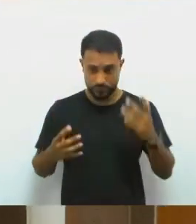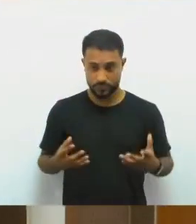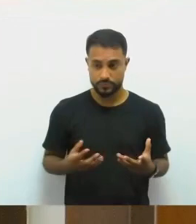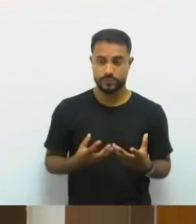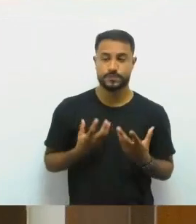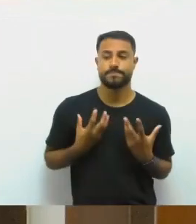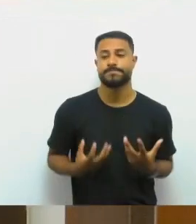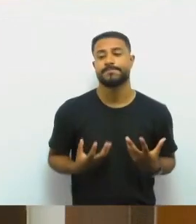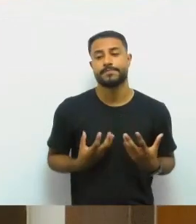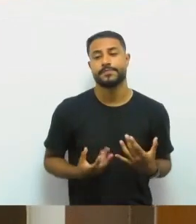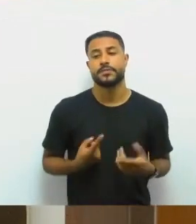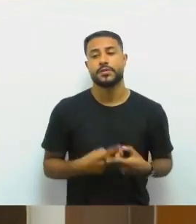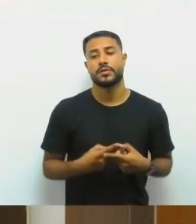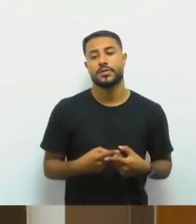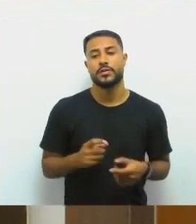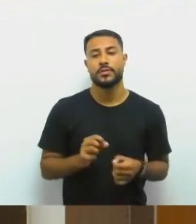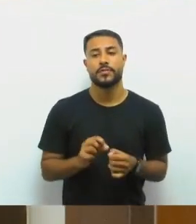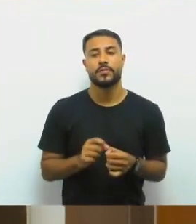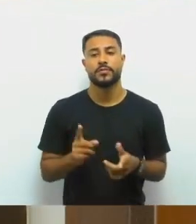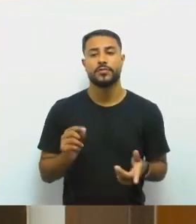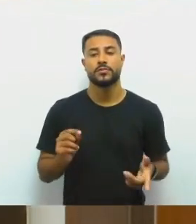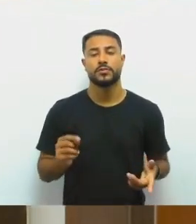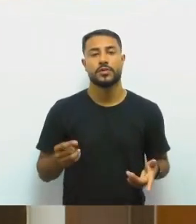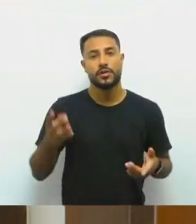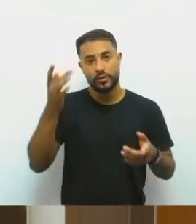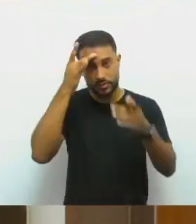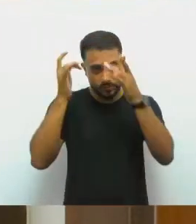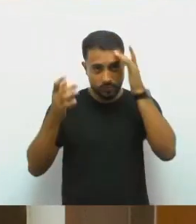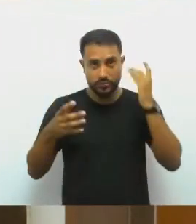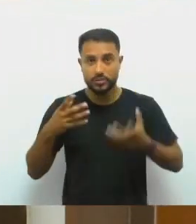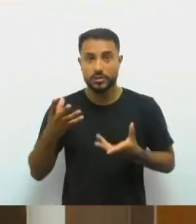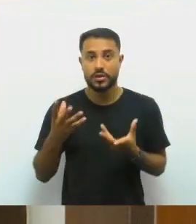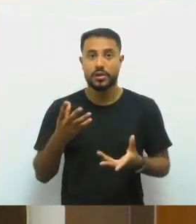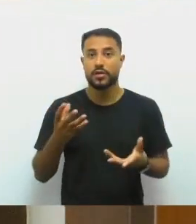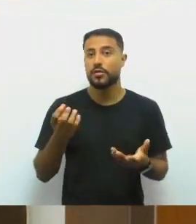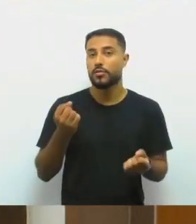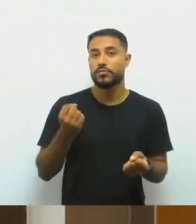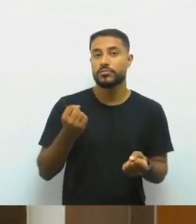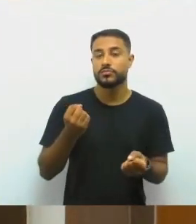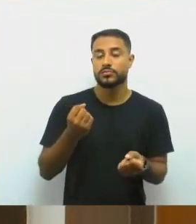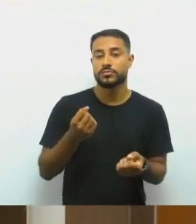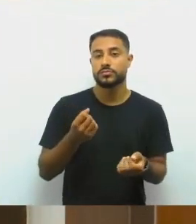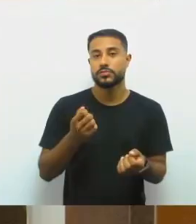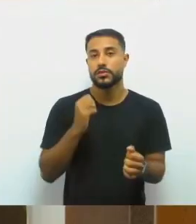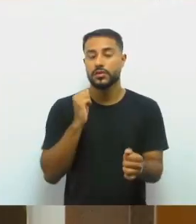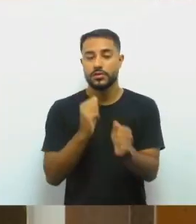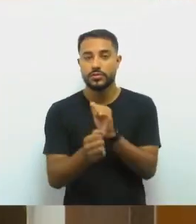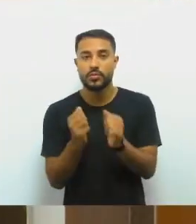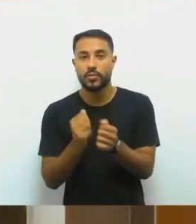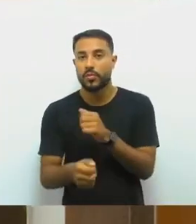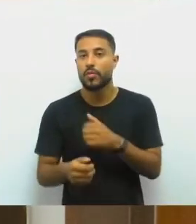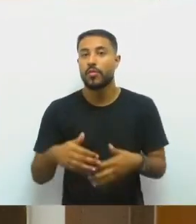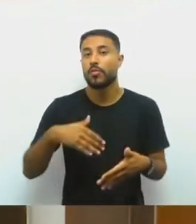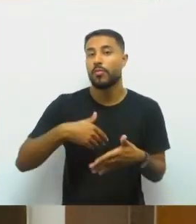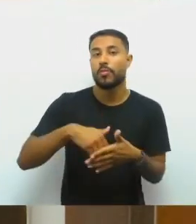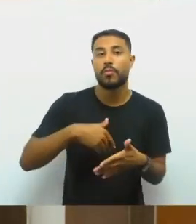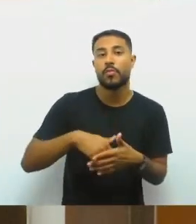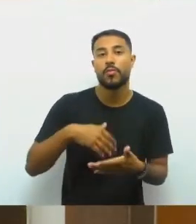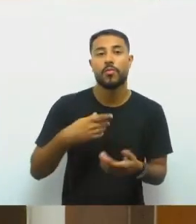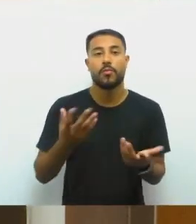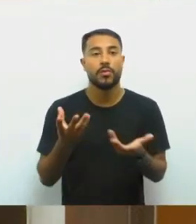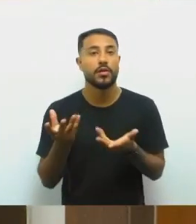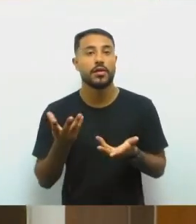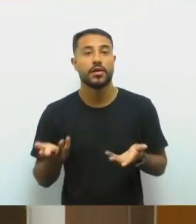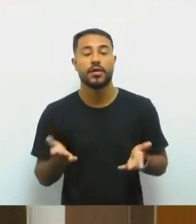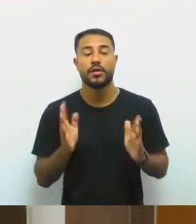as balizas no lugar, e estão jogando bola e a obra não termina. Então, colocaram a iluminação, ficou perfeita, mas a